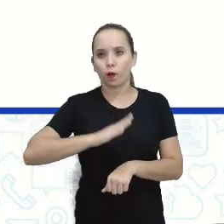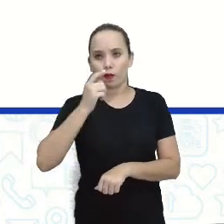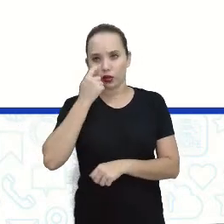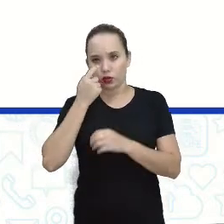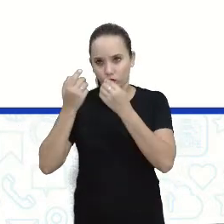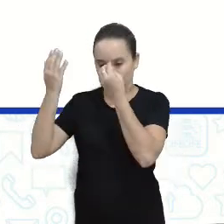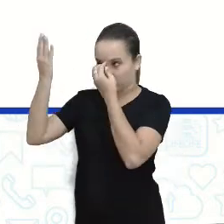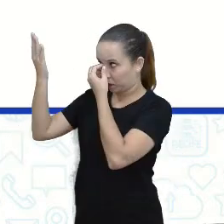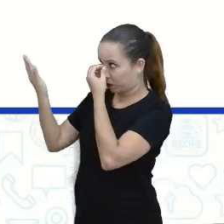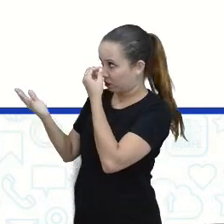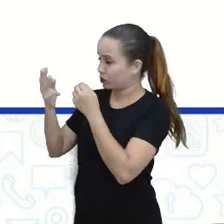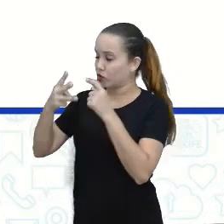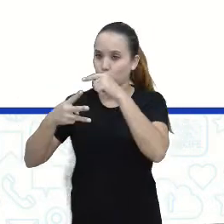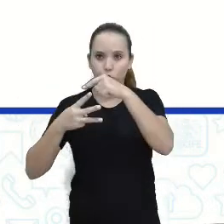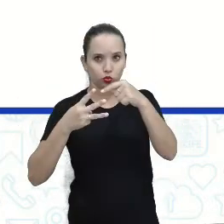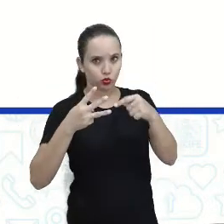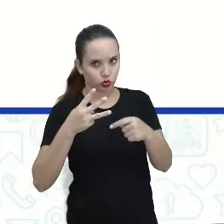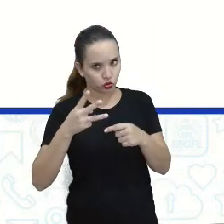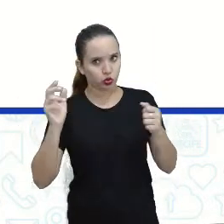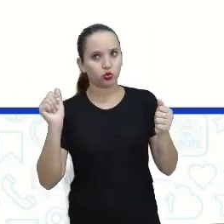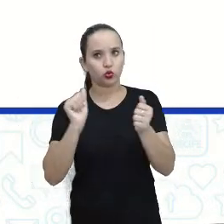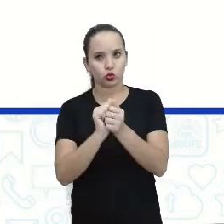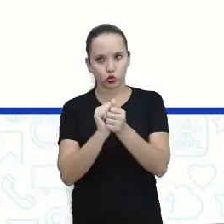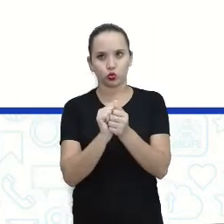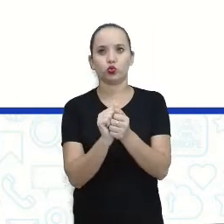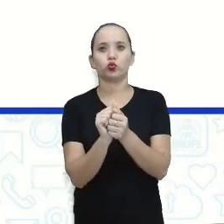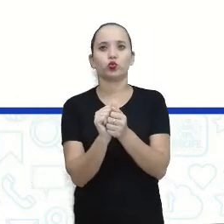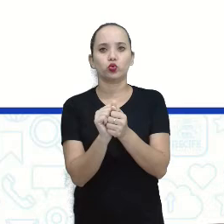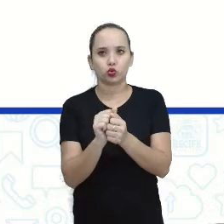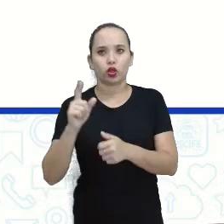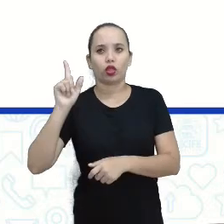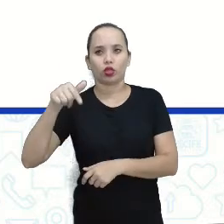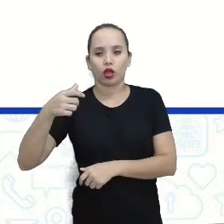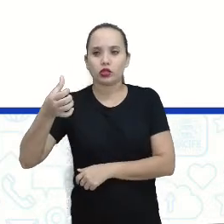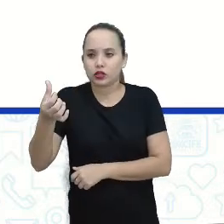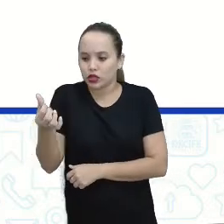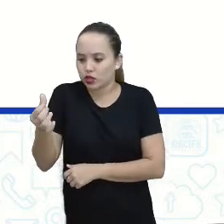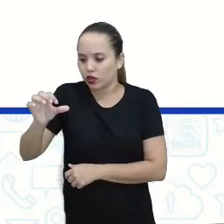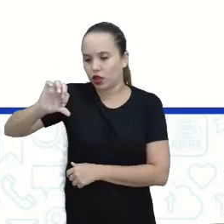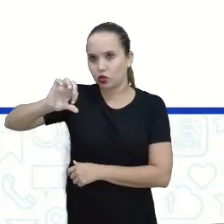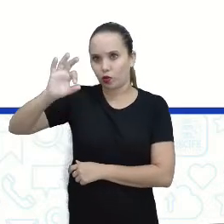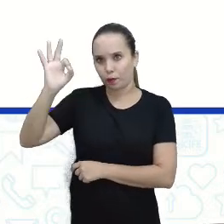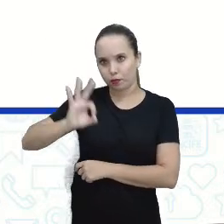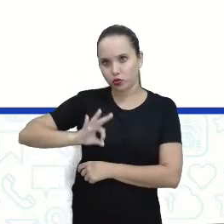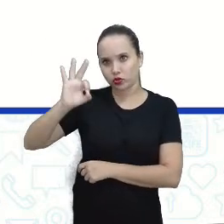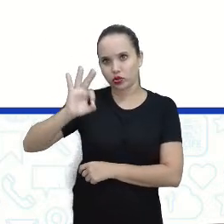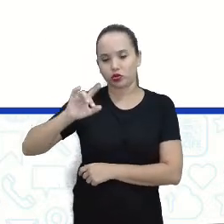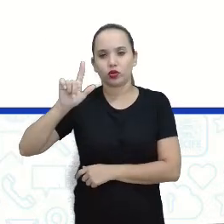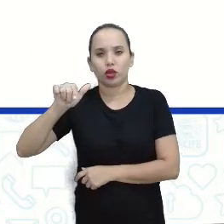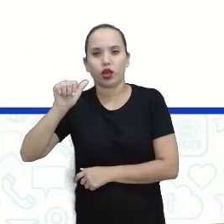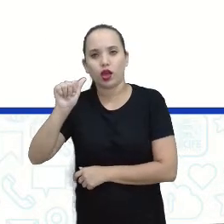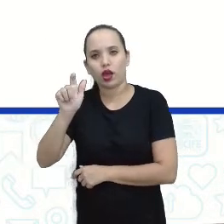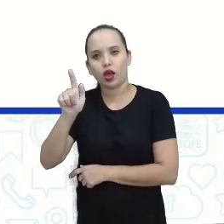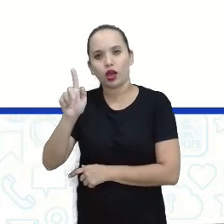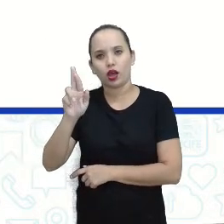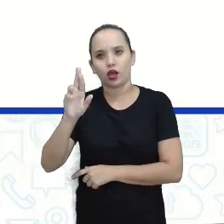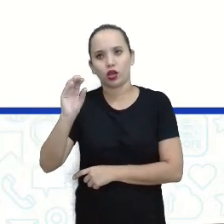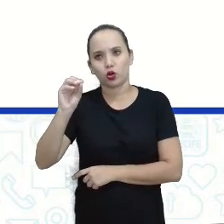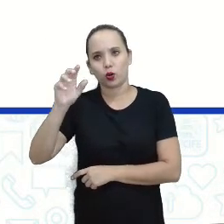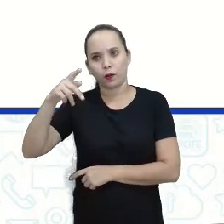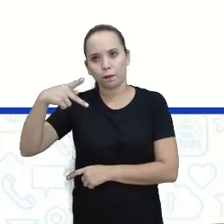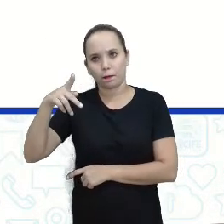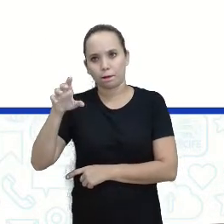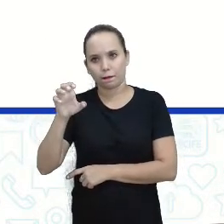agropecuária, né, agricultura e pecuária aí juntos, cerca de 69% de toda a água consumida no